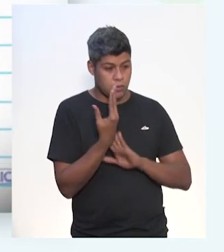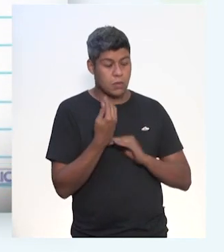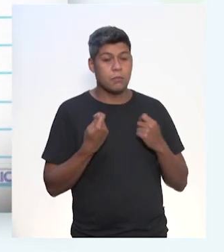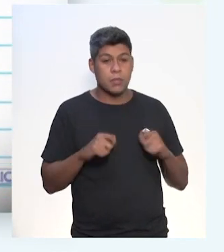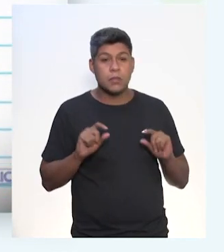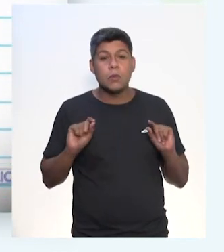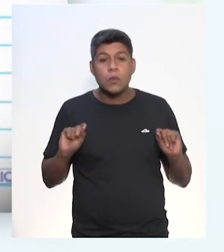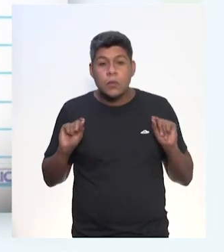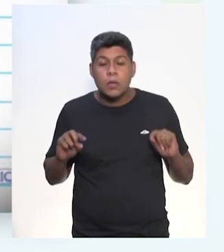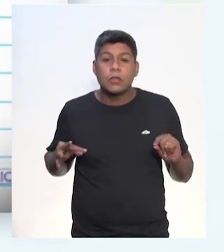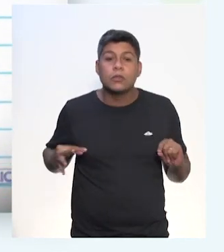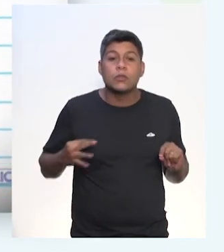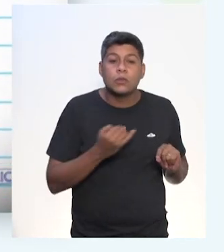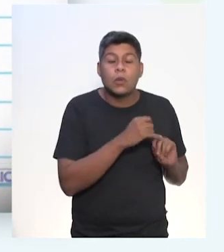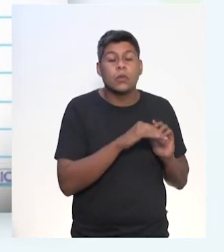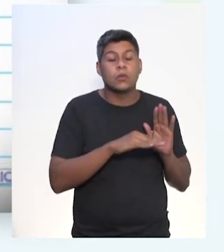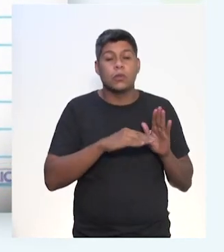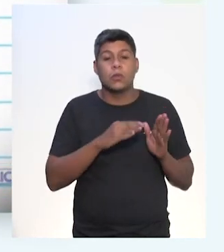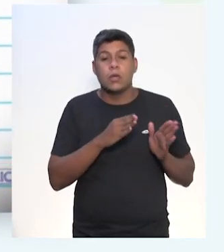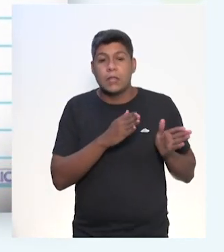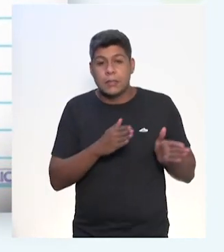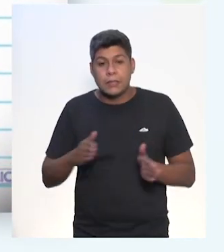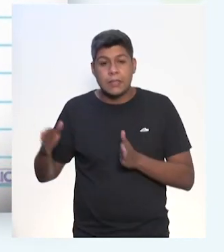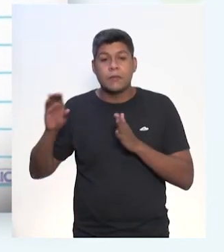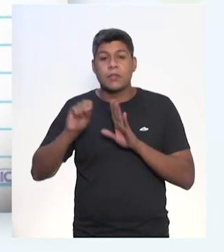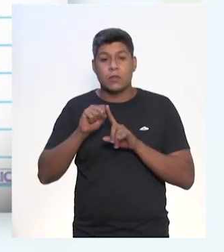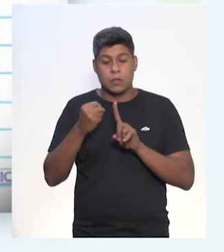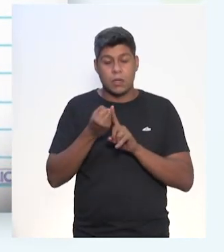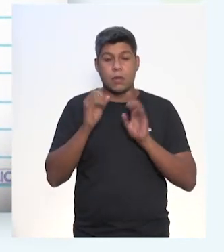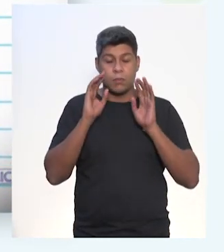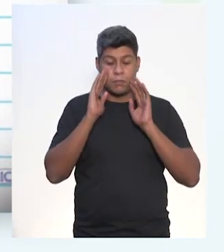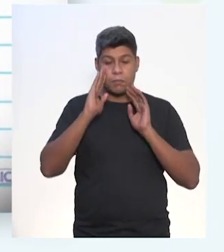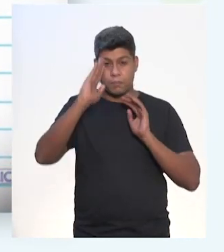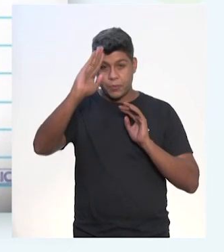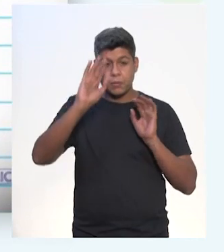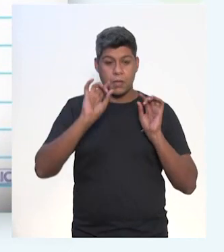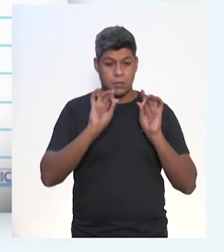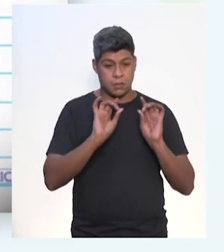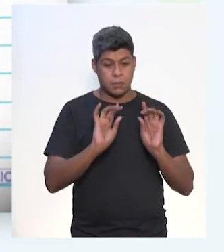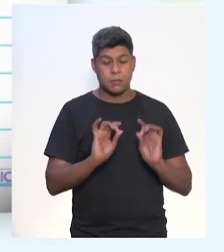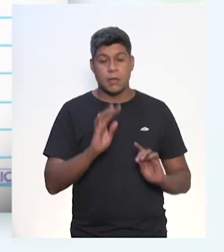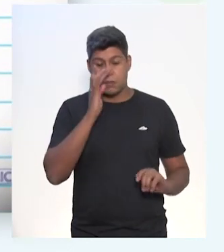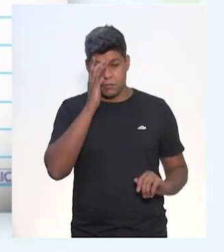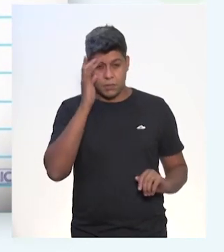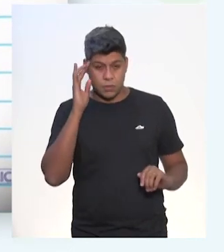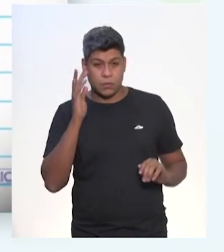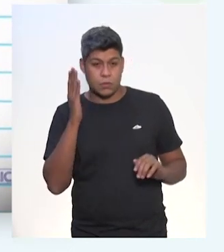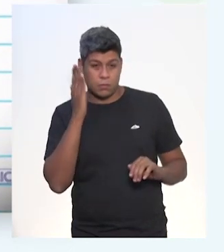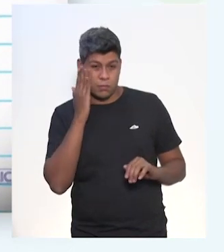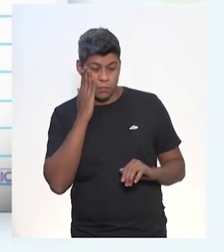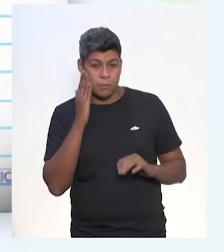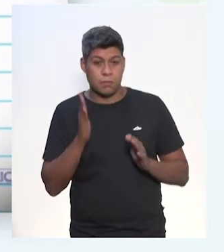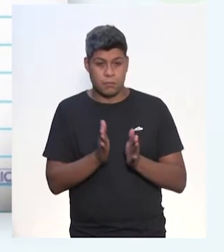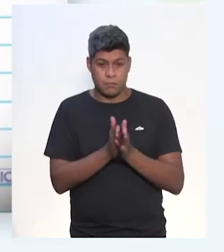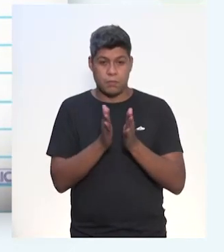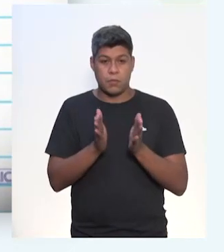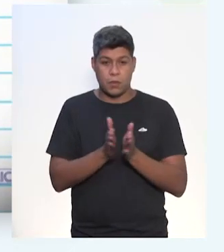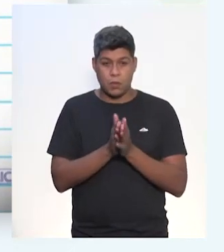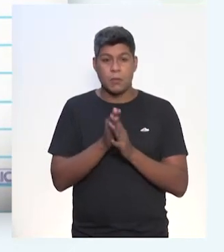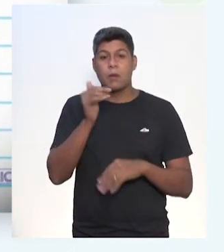levar em conta todos os níveis sociais e prestar especial atenção às necessidades das pessoas em situação de